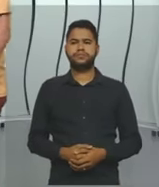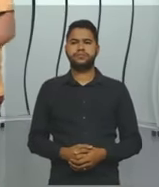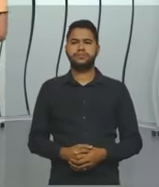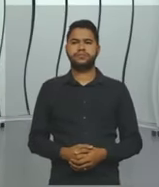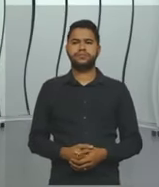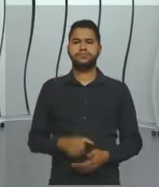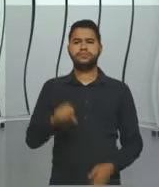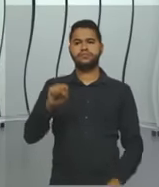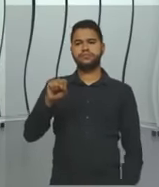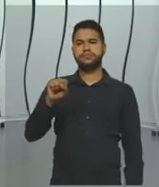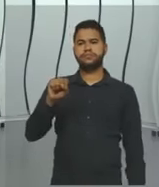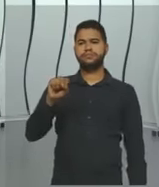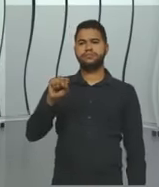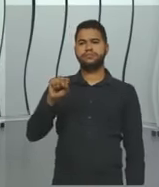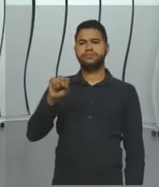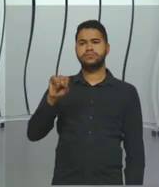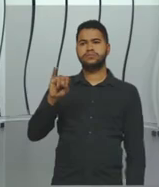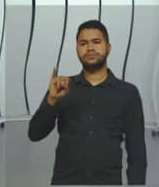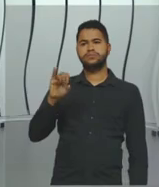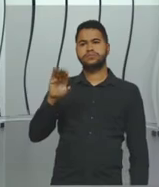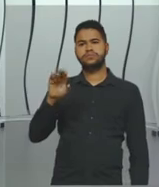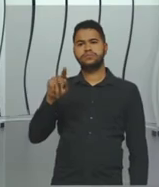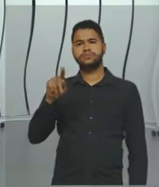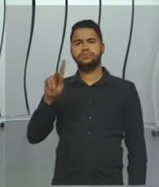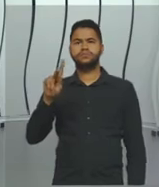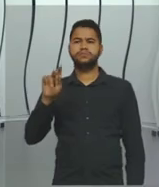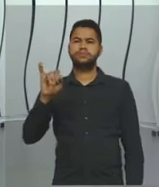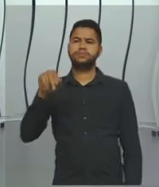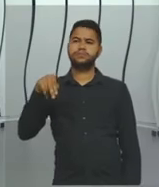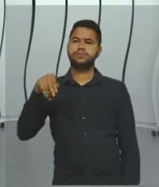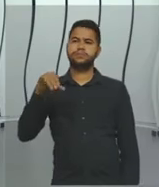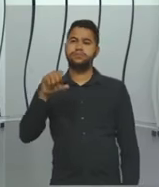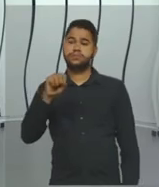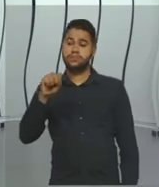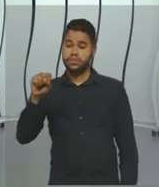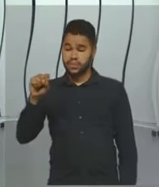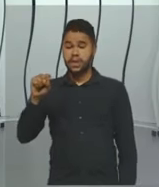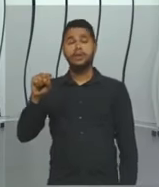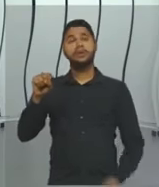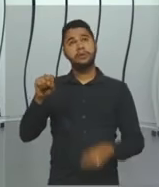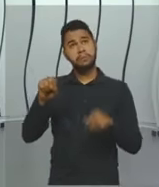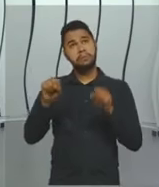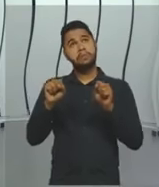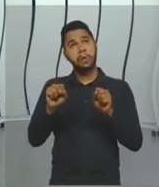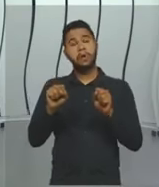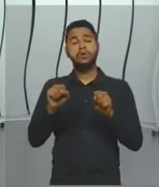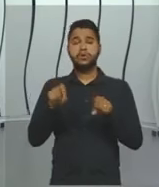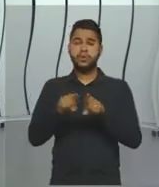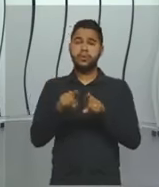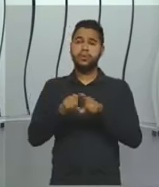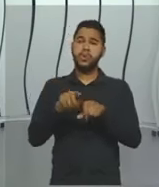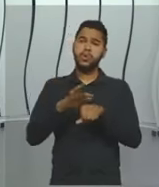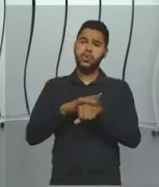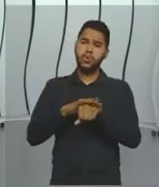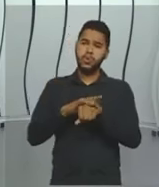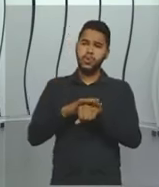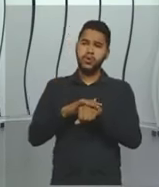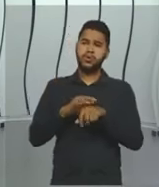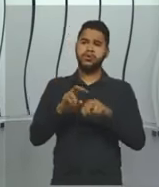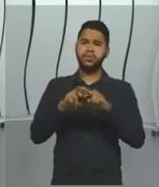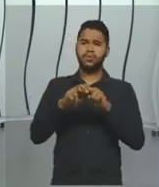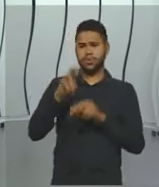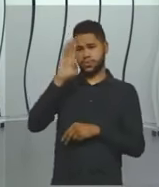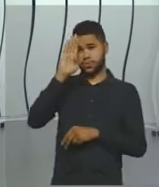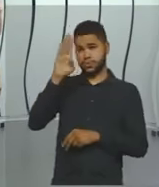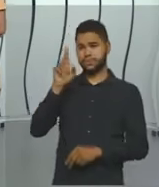Sickness, são alguns tipos de... Sickness também é uma palavra que eu posso falar doença. Tem disease e sickness, então por isso que eu destaquei